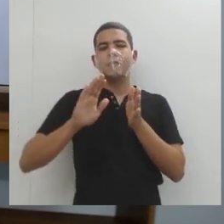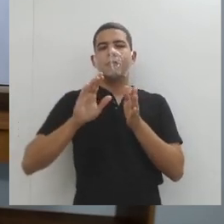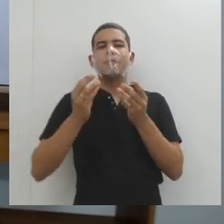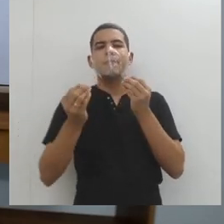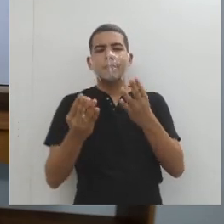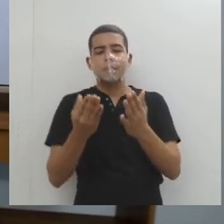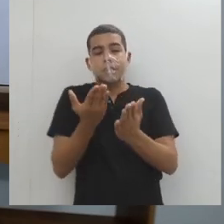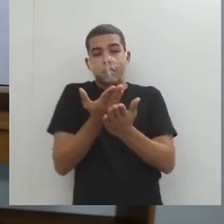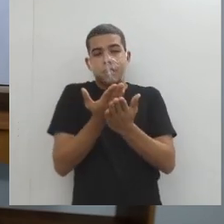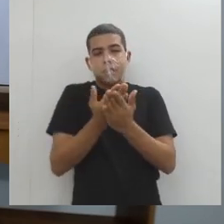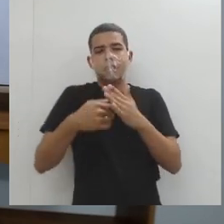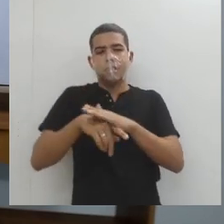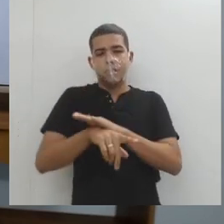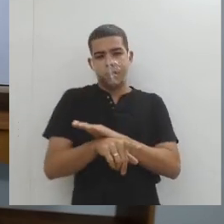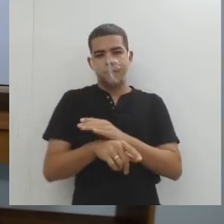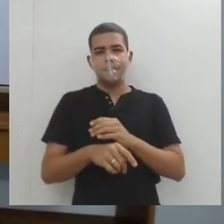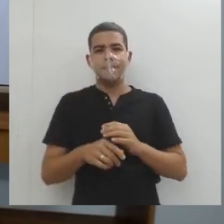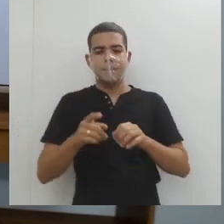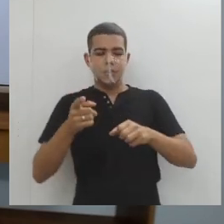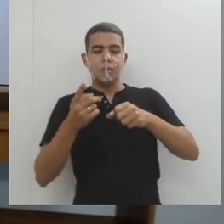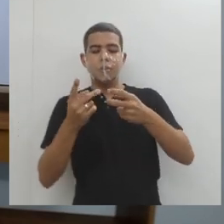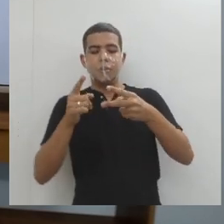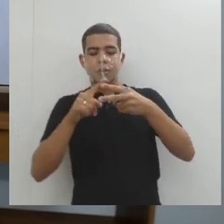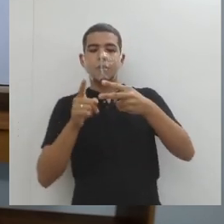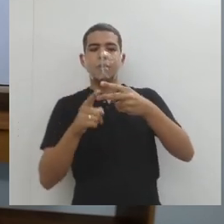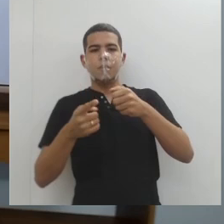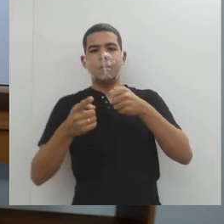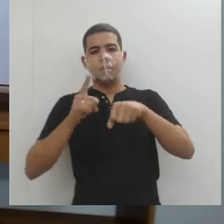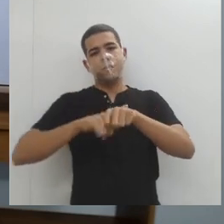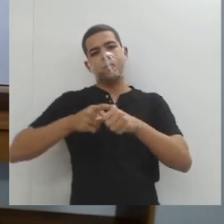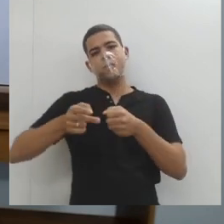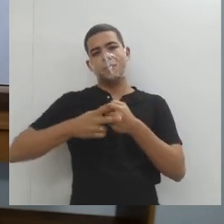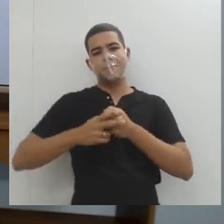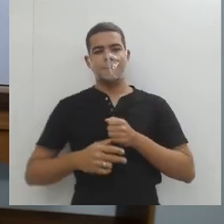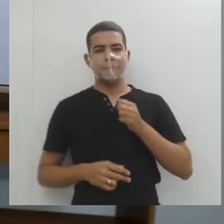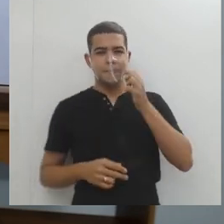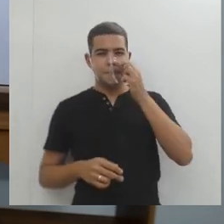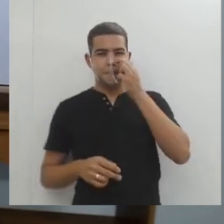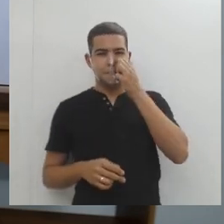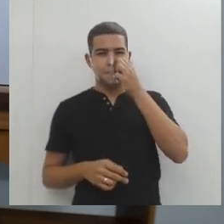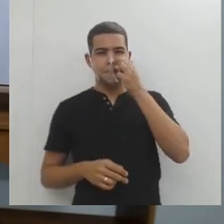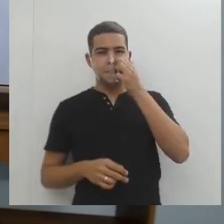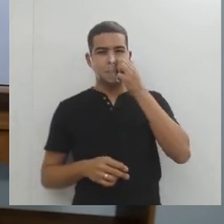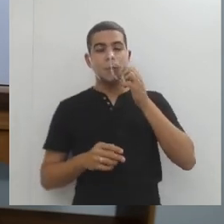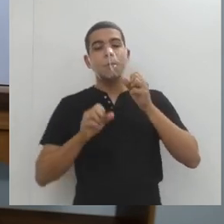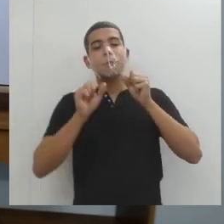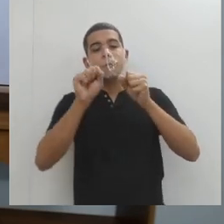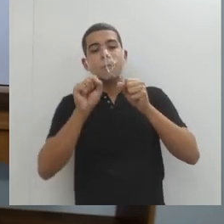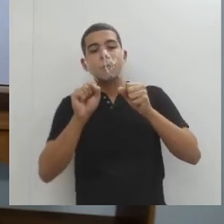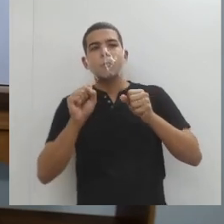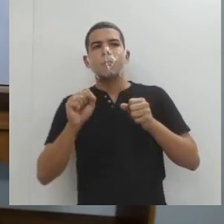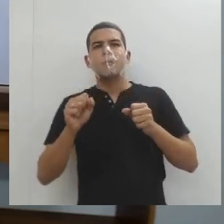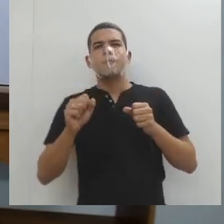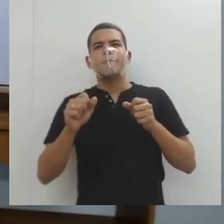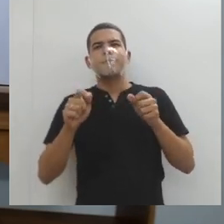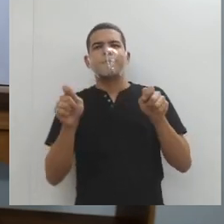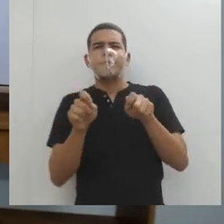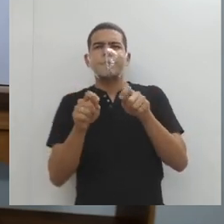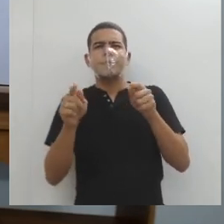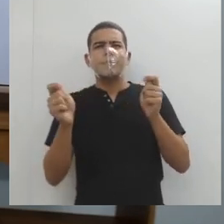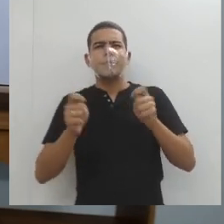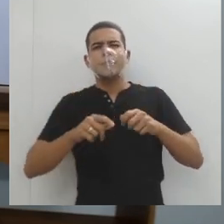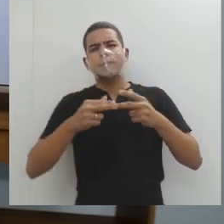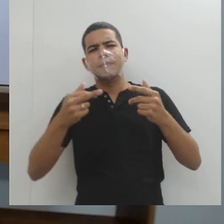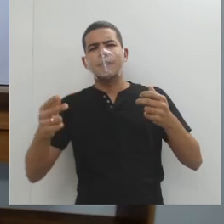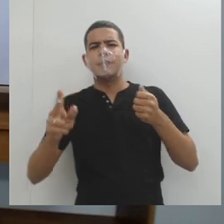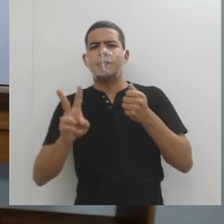esse estudo entre esses dois tempos verbais. Mas lembra também que o Present Perfect, esse tempo verbal, ele pode ser utilizado com aqueles advérbios que a gente trabalhou, né? A gente